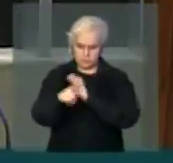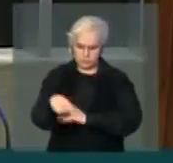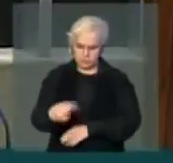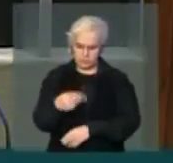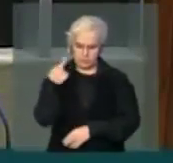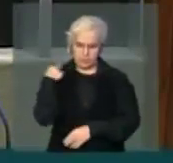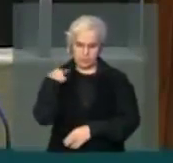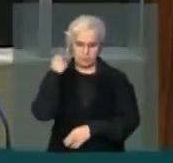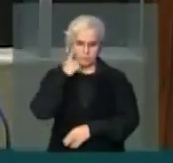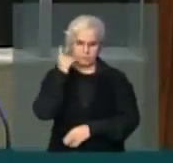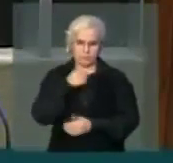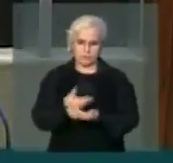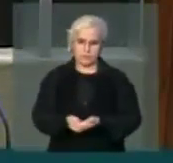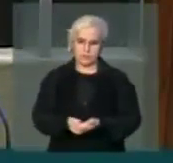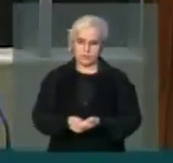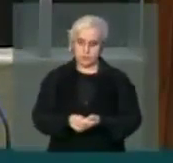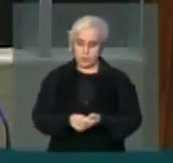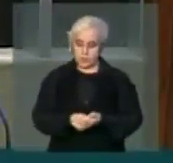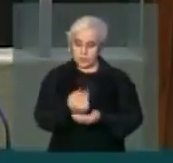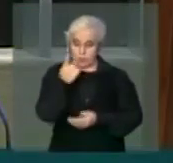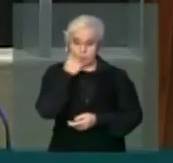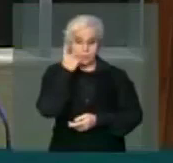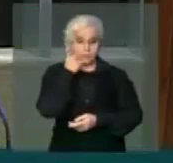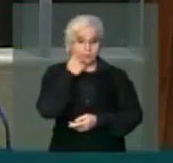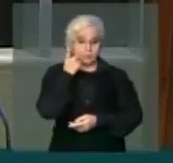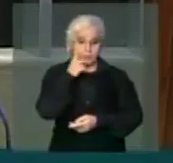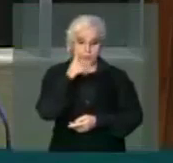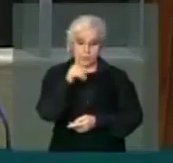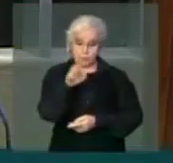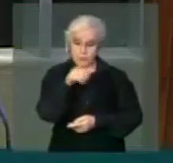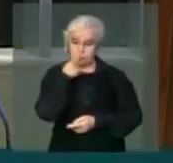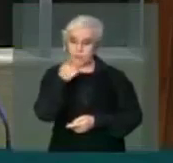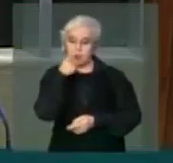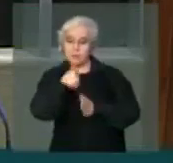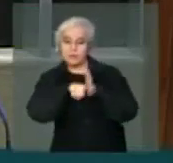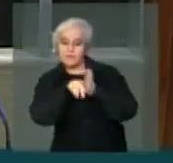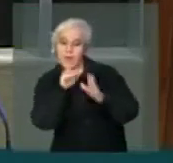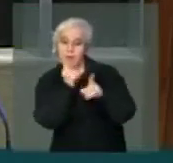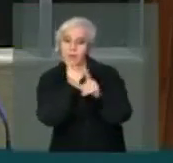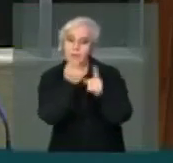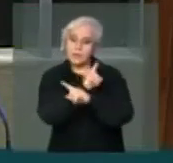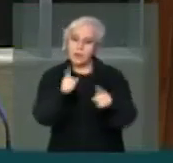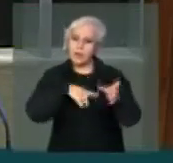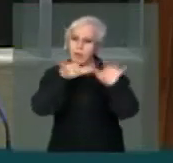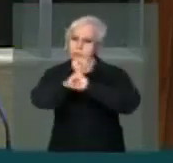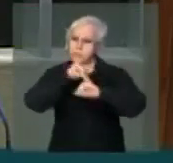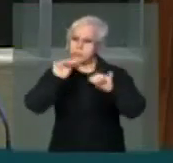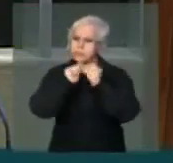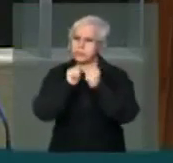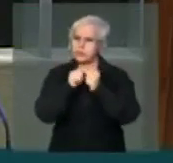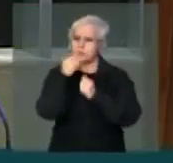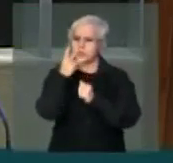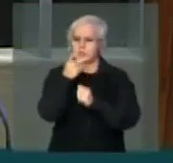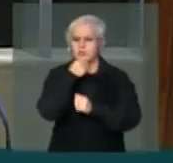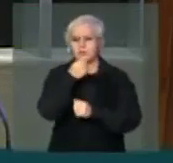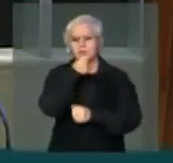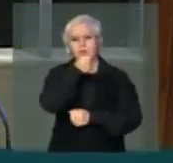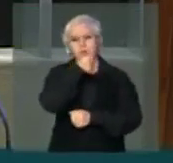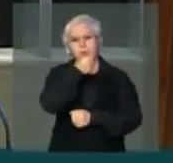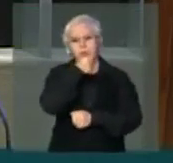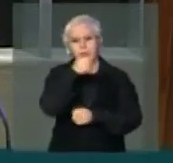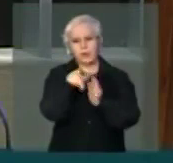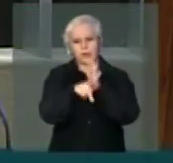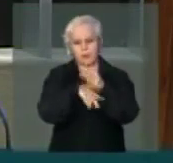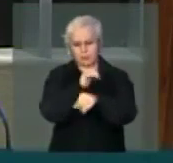é um levantamento de um deputado do PSOL, que vos fala agora, é um levantamento muito acurado feito por 3 jornalistas